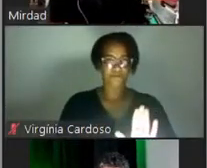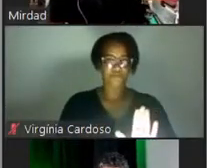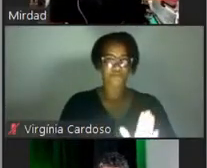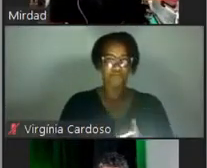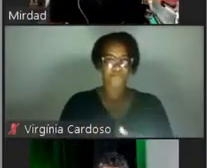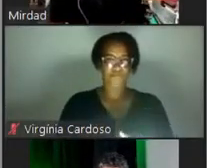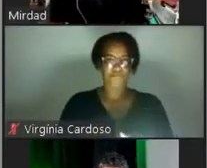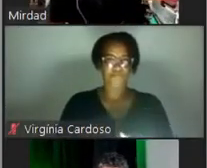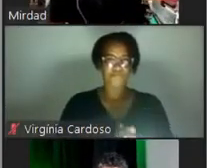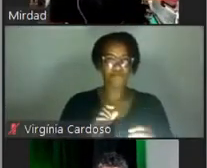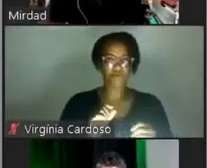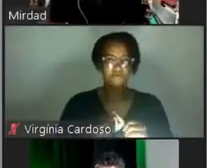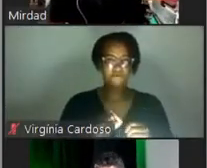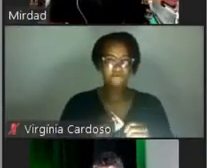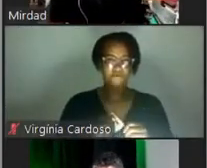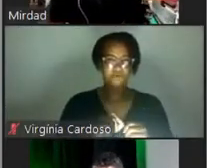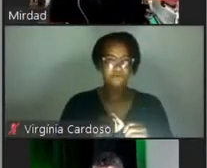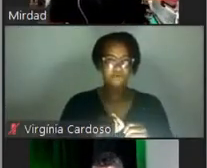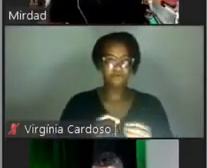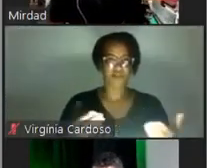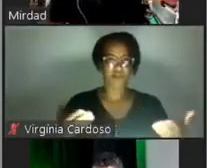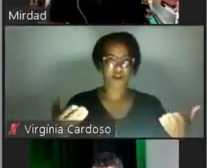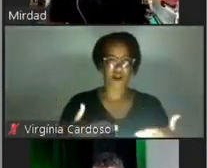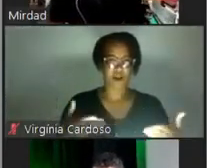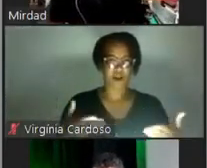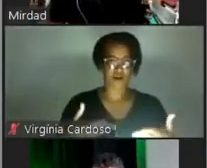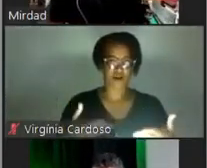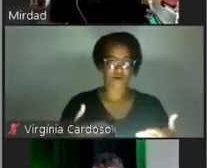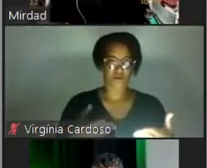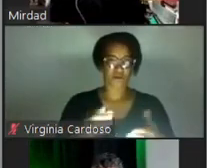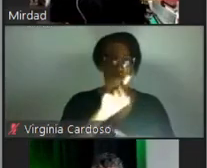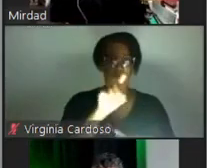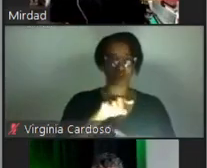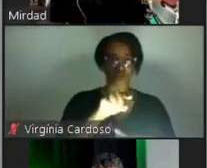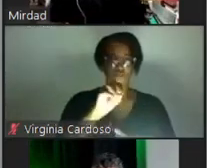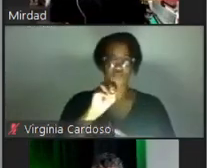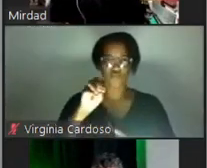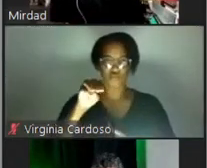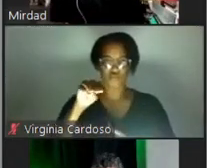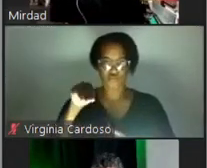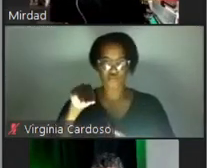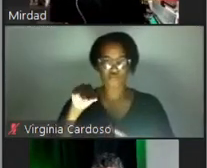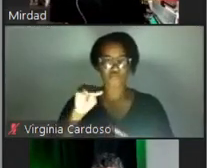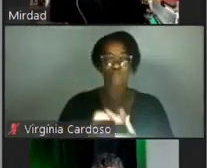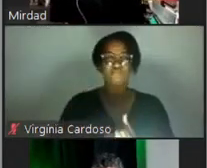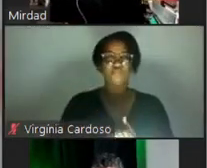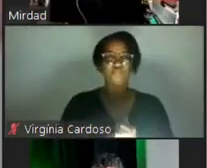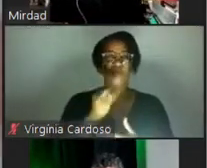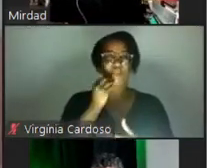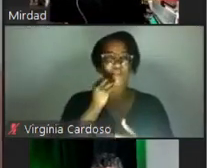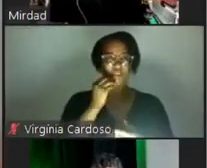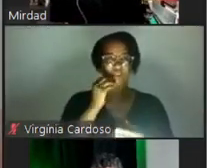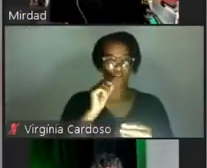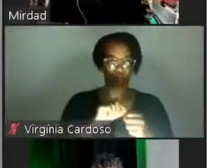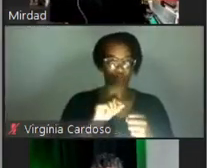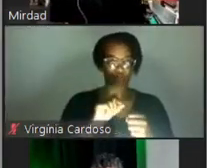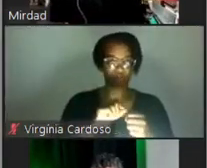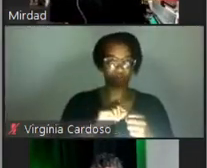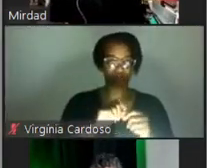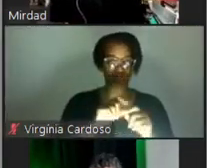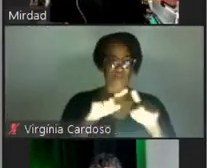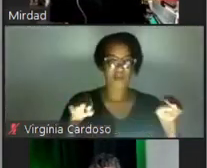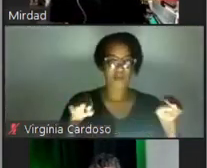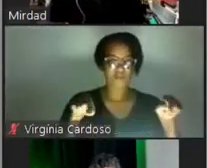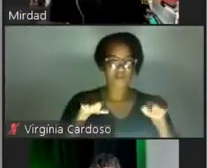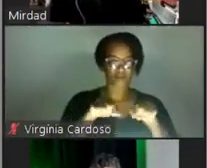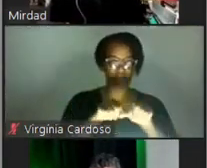ser nessa plataforma que nós estamos aqui, que o povo está assistindo no YouTube, a gente tentou fazer a sala de